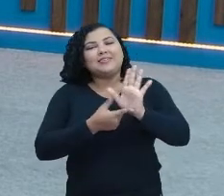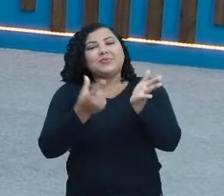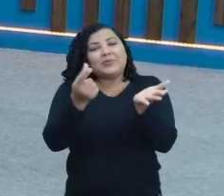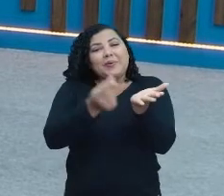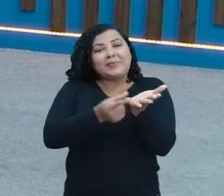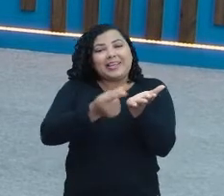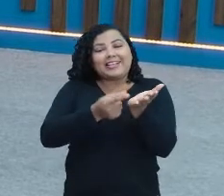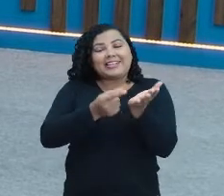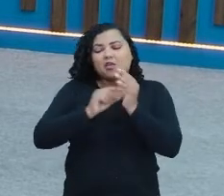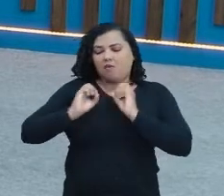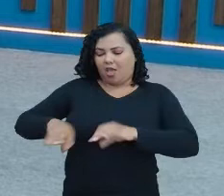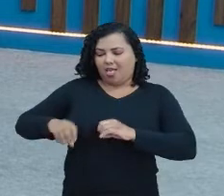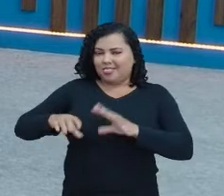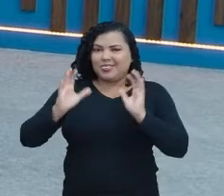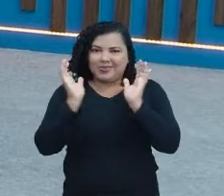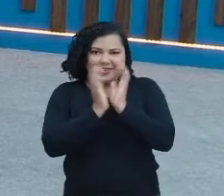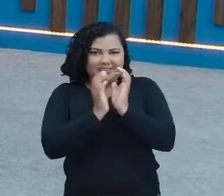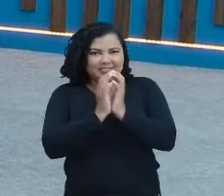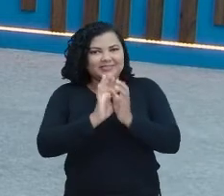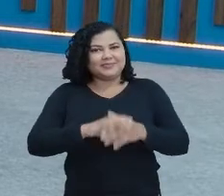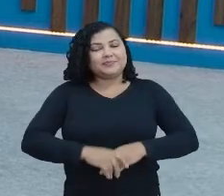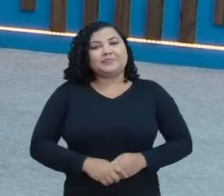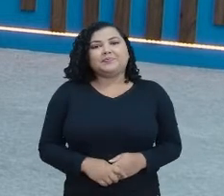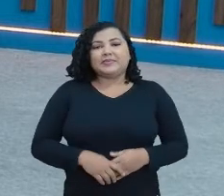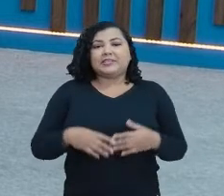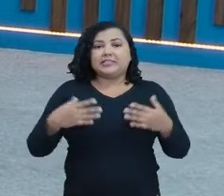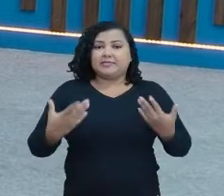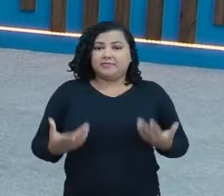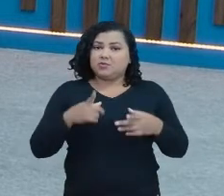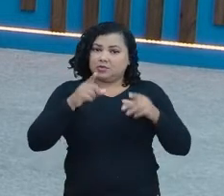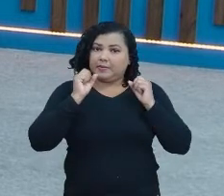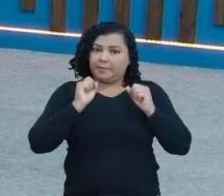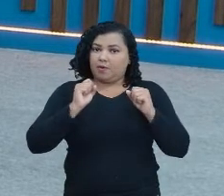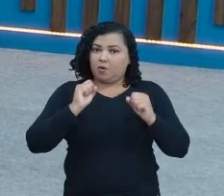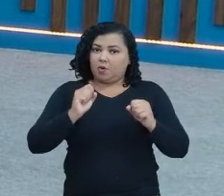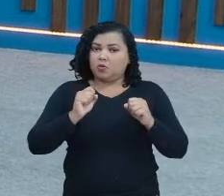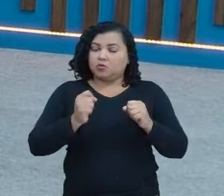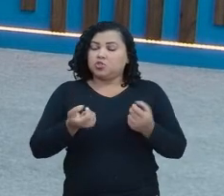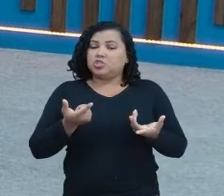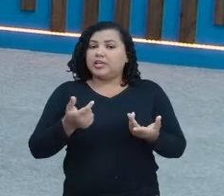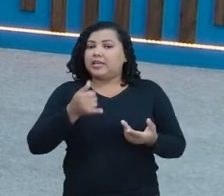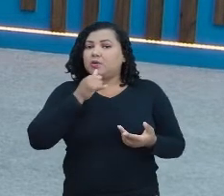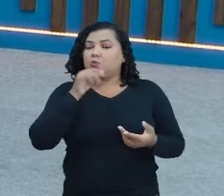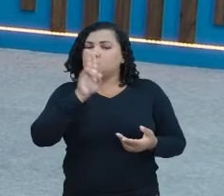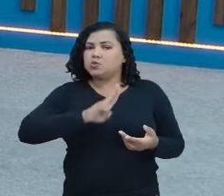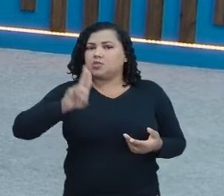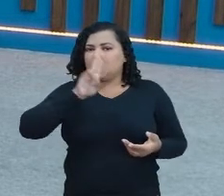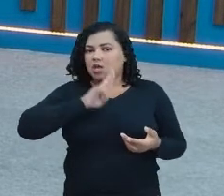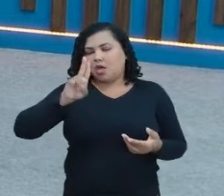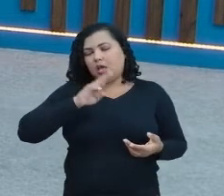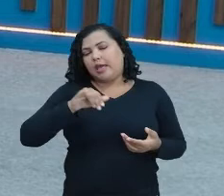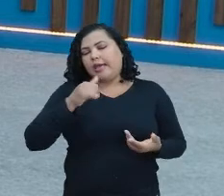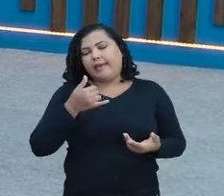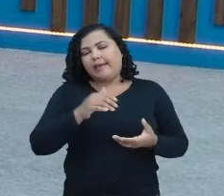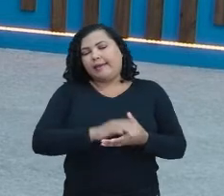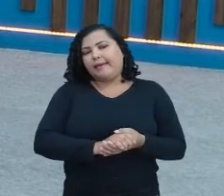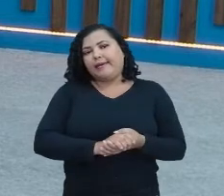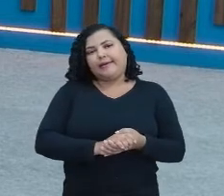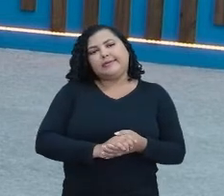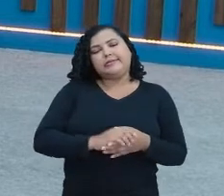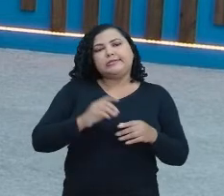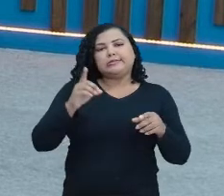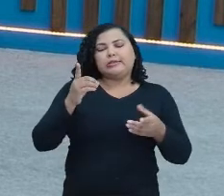aplicativo Educa Recife, que tanto está disponível nas lojas dos aplicativos, tanto para Android quanto